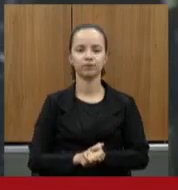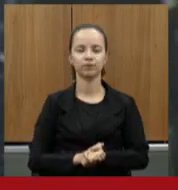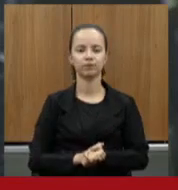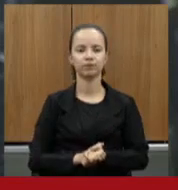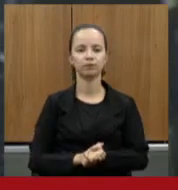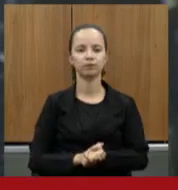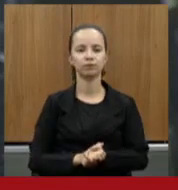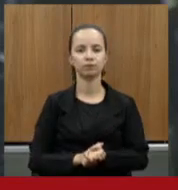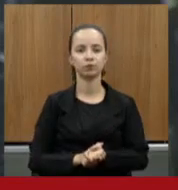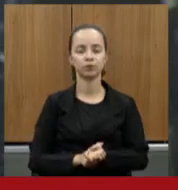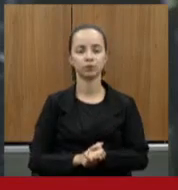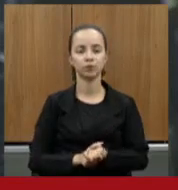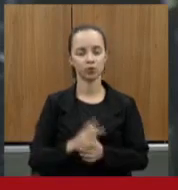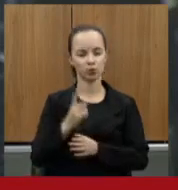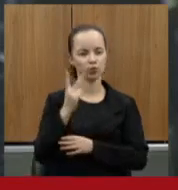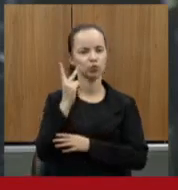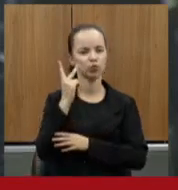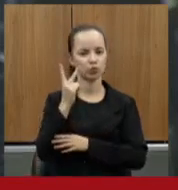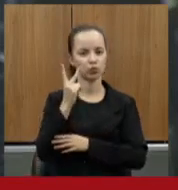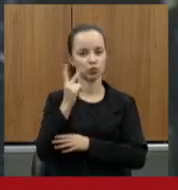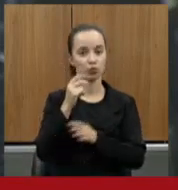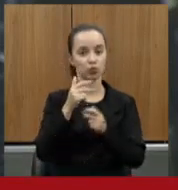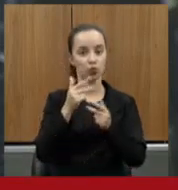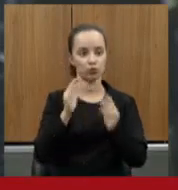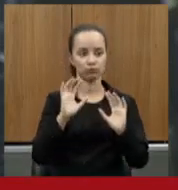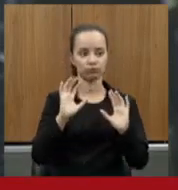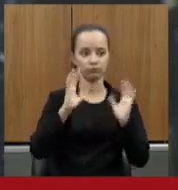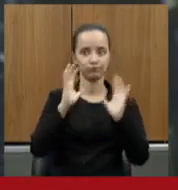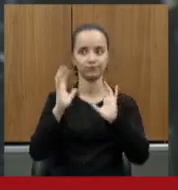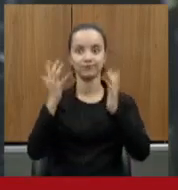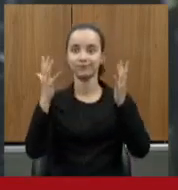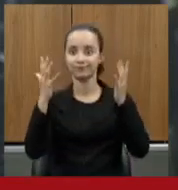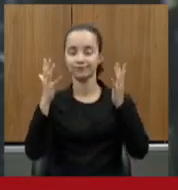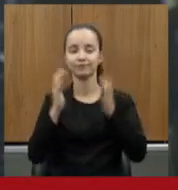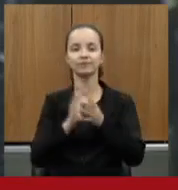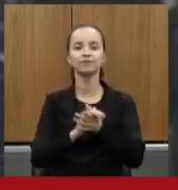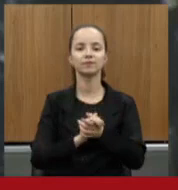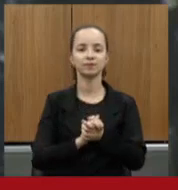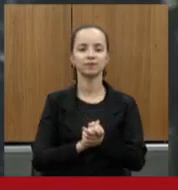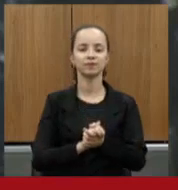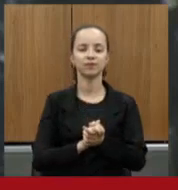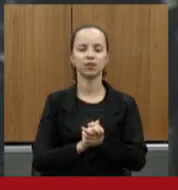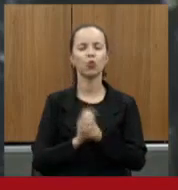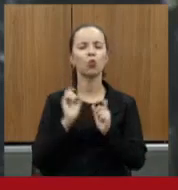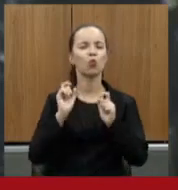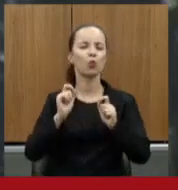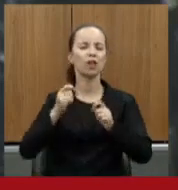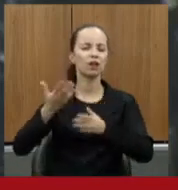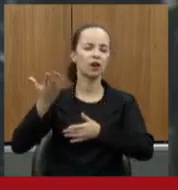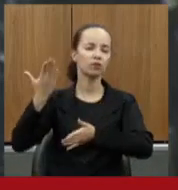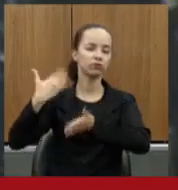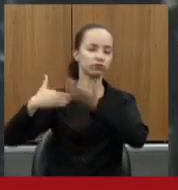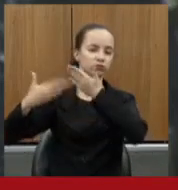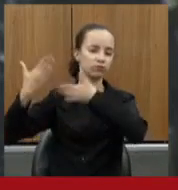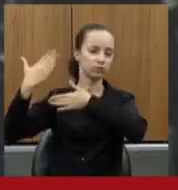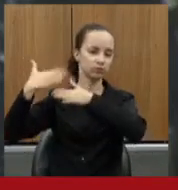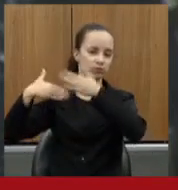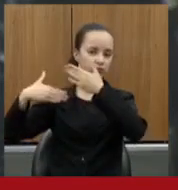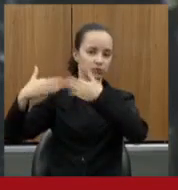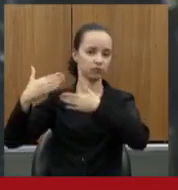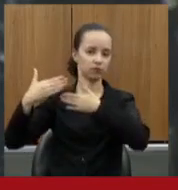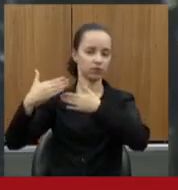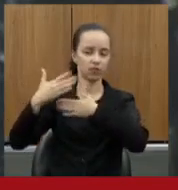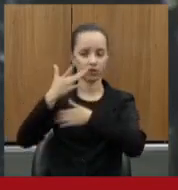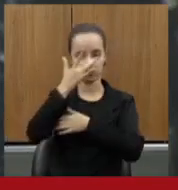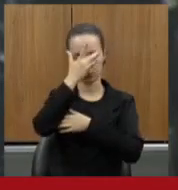séculos de história que estamos celebrando e que vem do pioneirismo do ilustríssimo mineiro